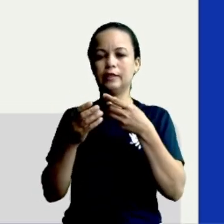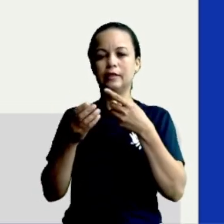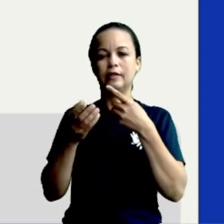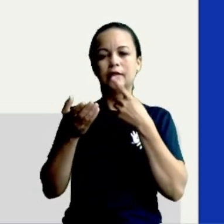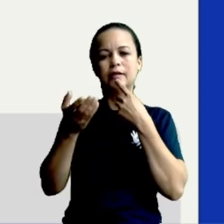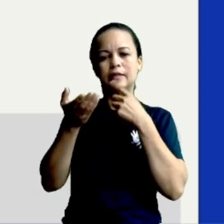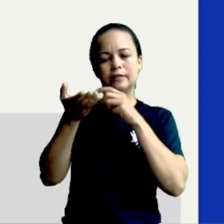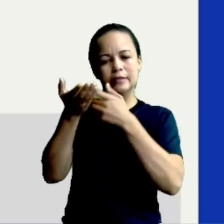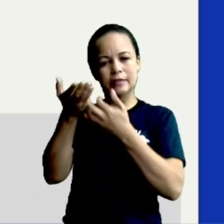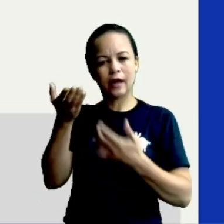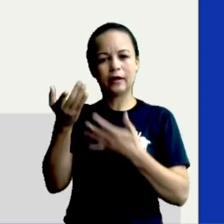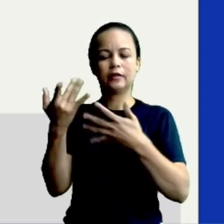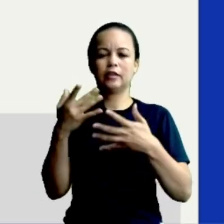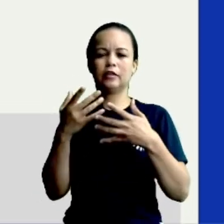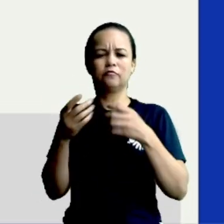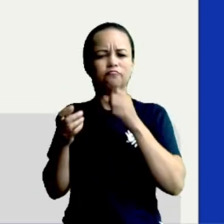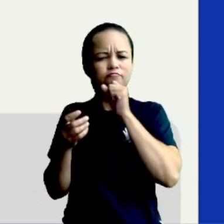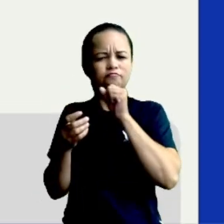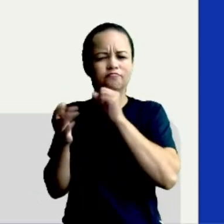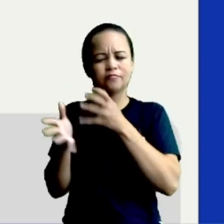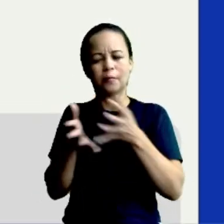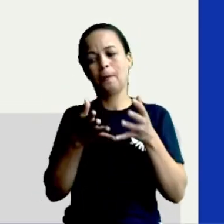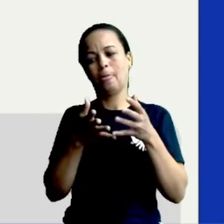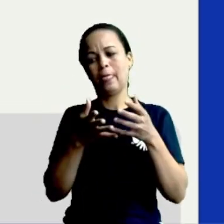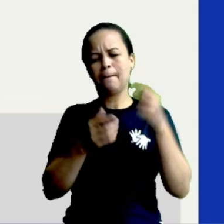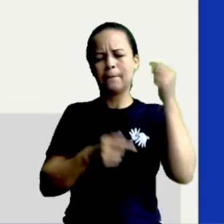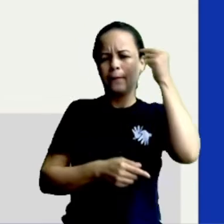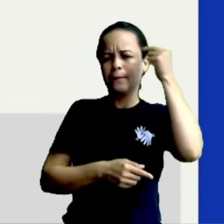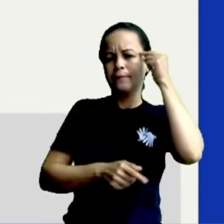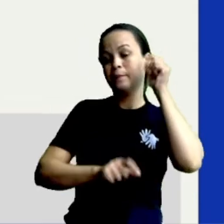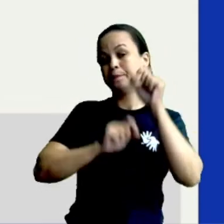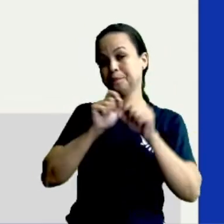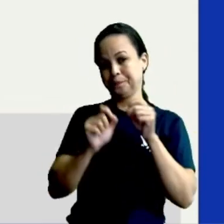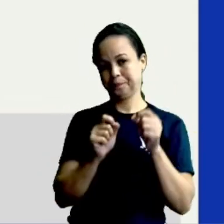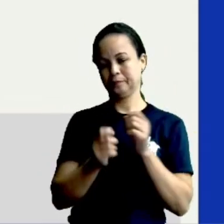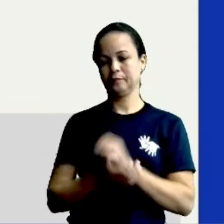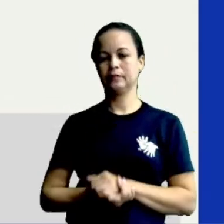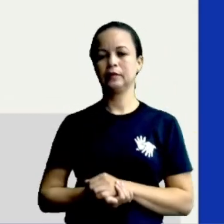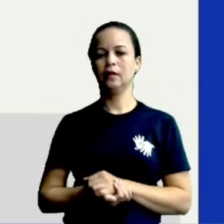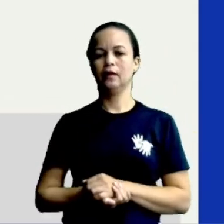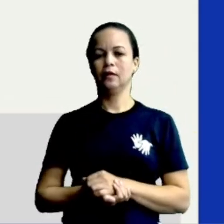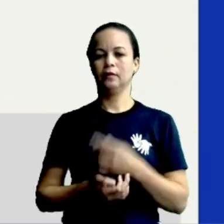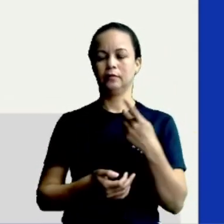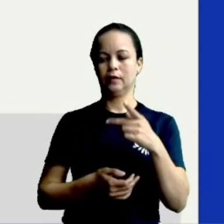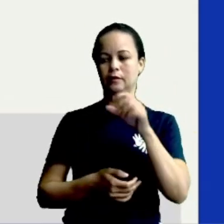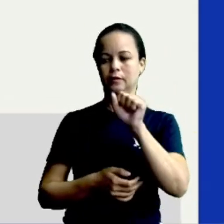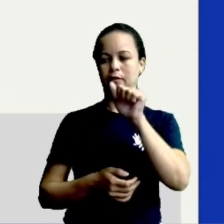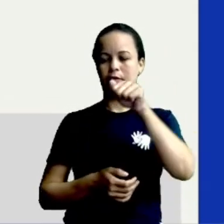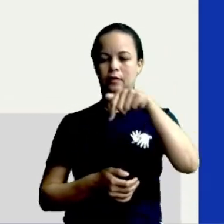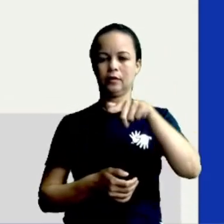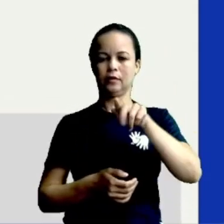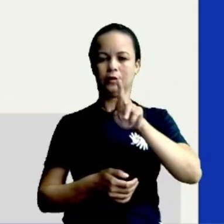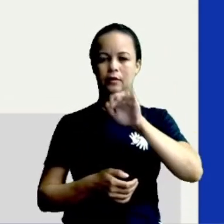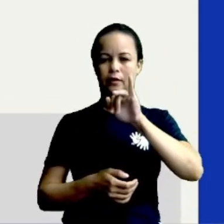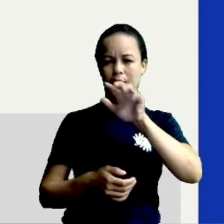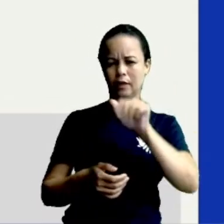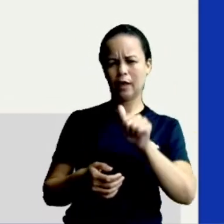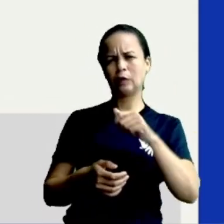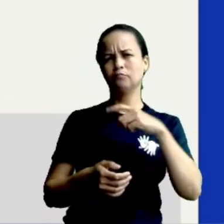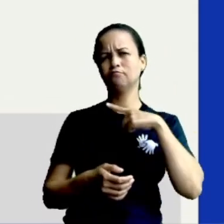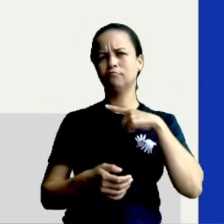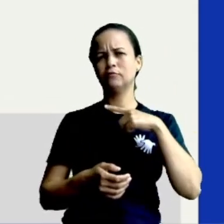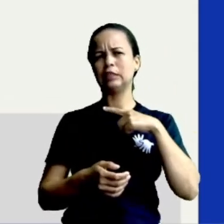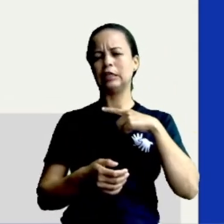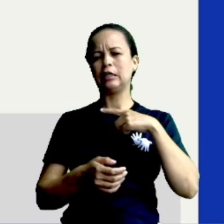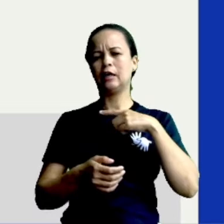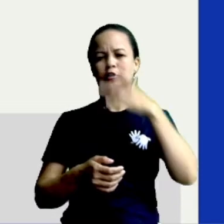envelhecidas. Então, ele pensava-se que na sangria, né, quando tinha alguém doente, séculos